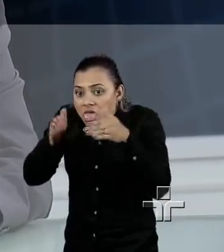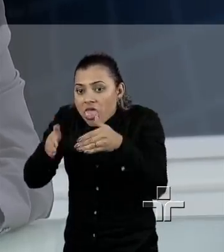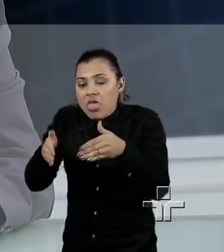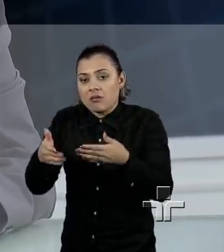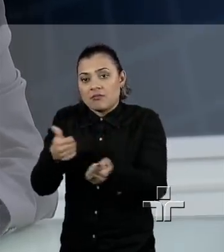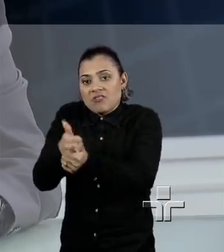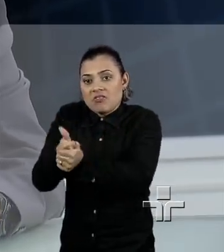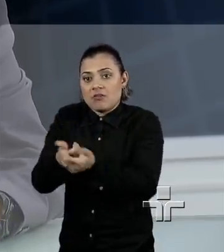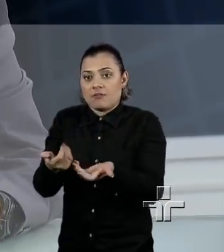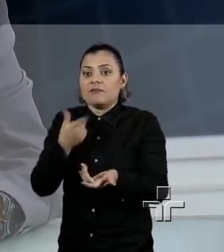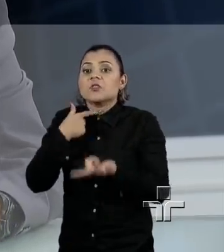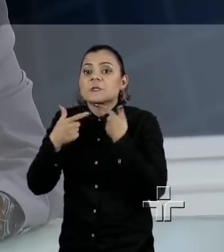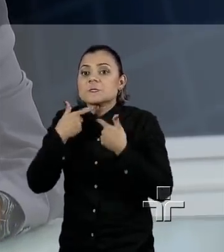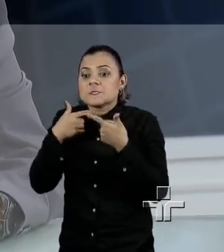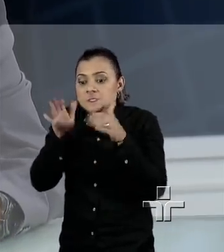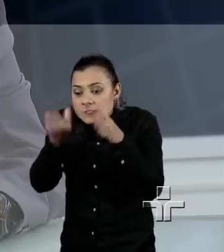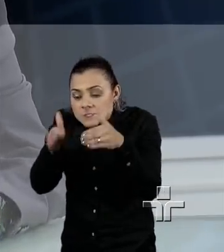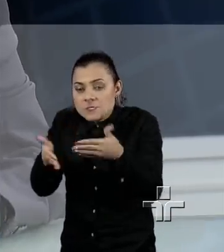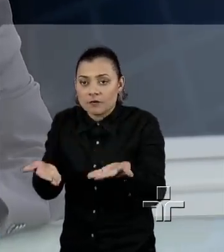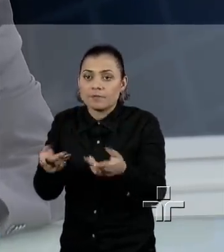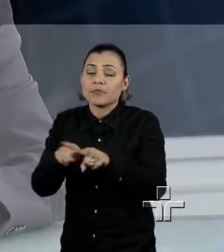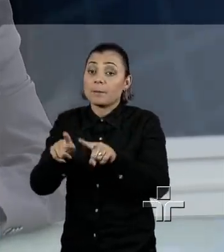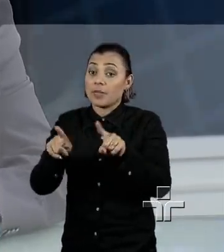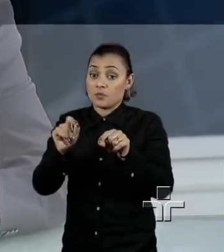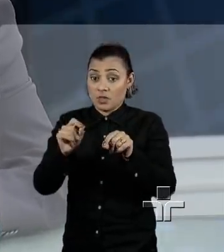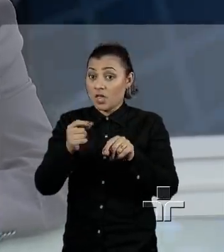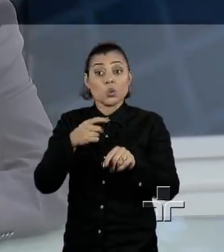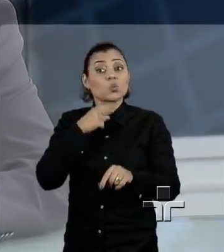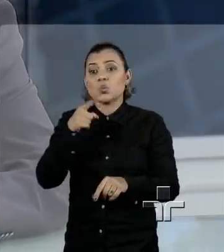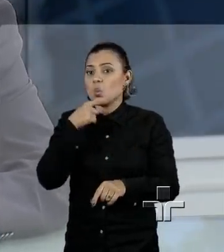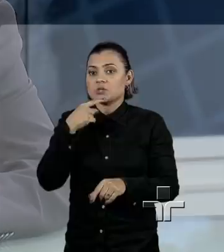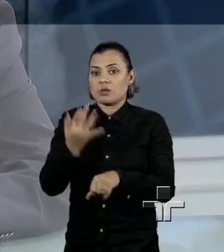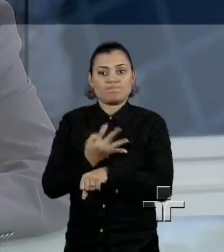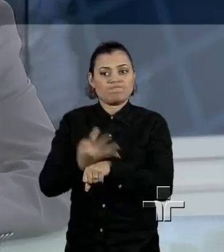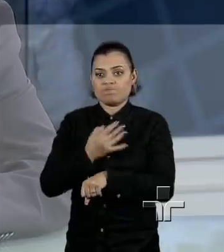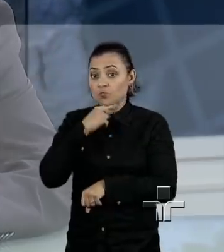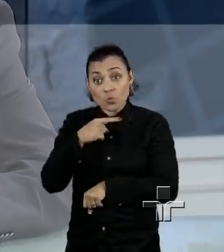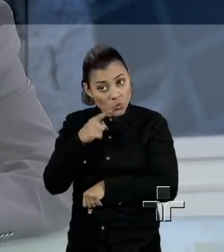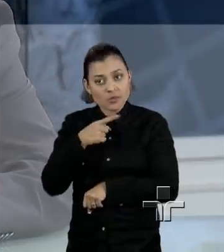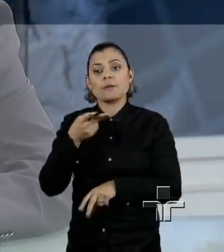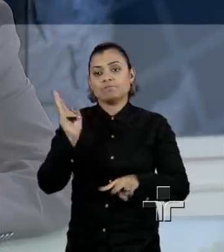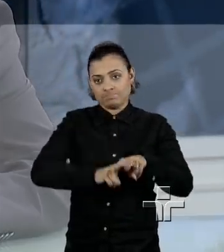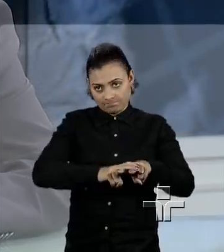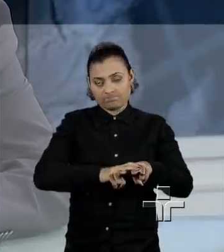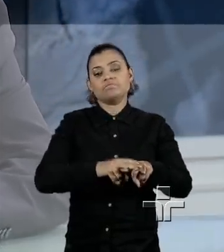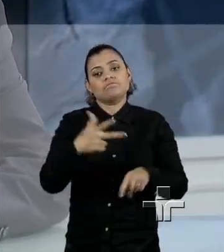de reincidência e não consegue, às vezes, conter esses impulsos?